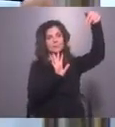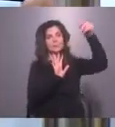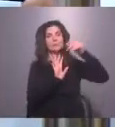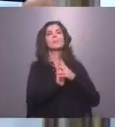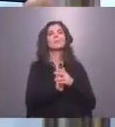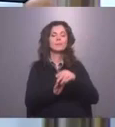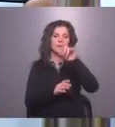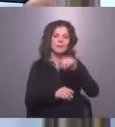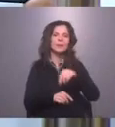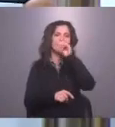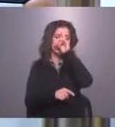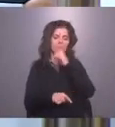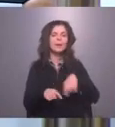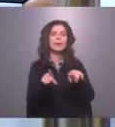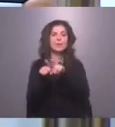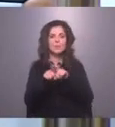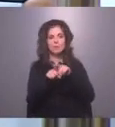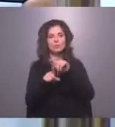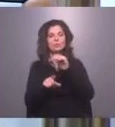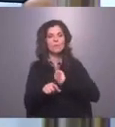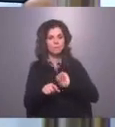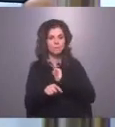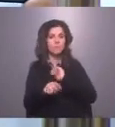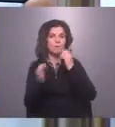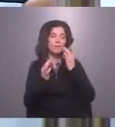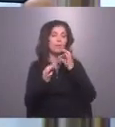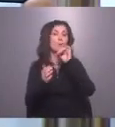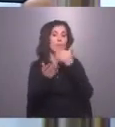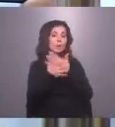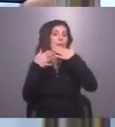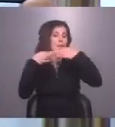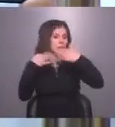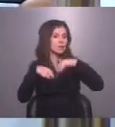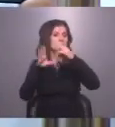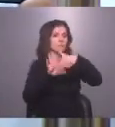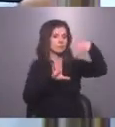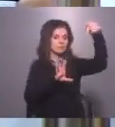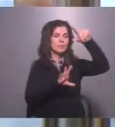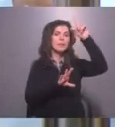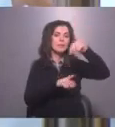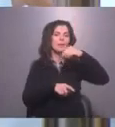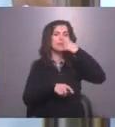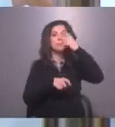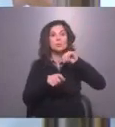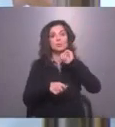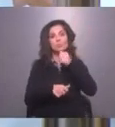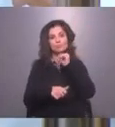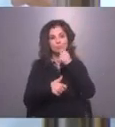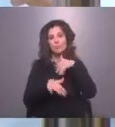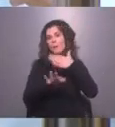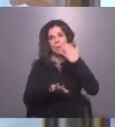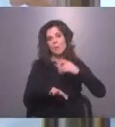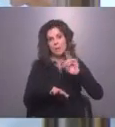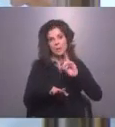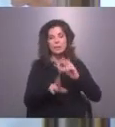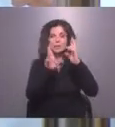Remember our brothers and sisters who have gone to their rest in the hope of rising again. Bring them and all the departed into the light of your